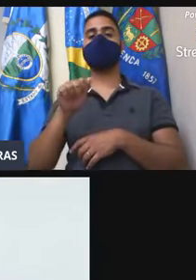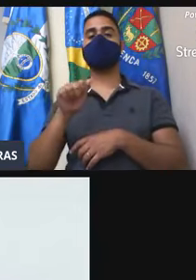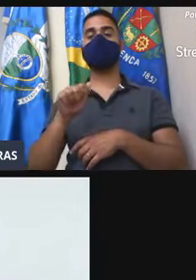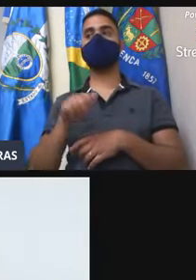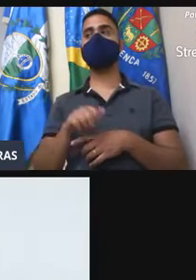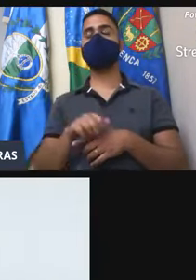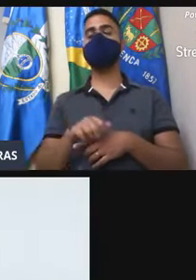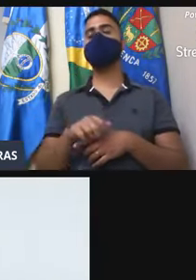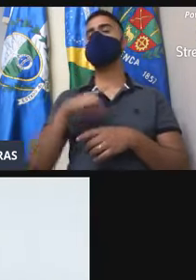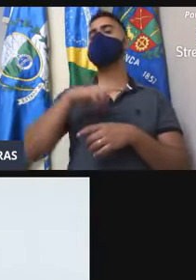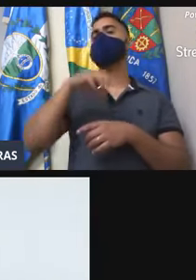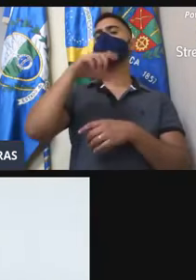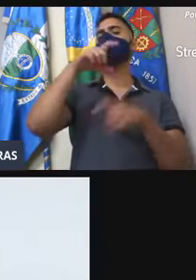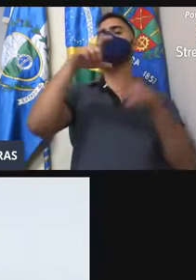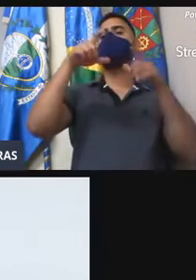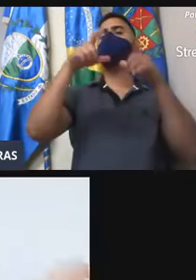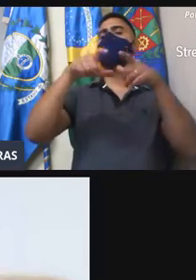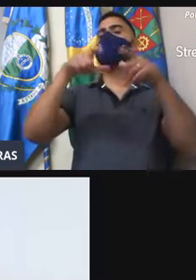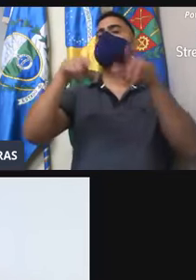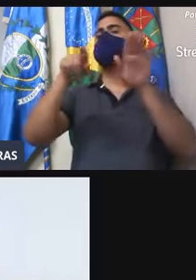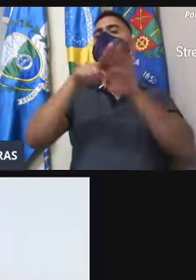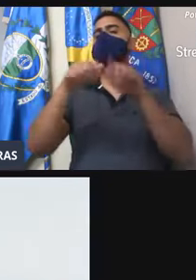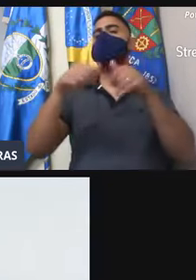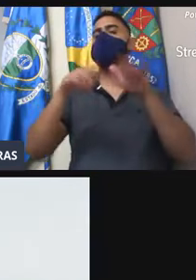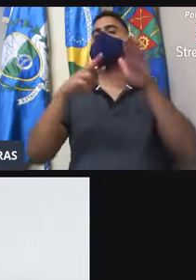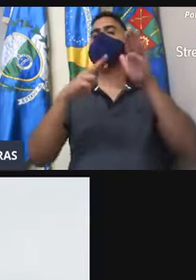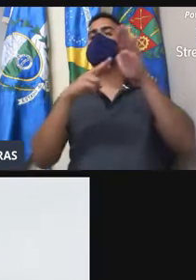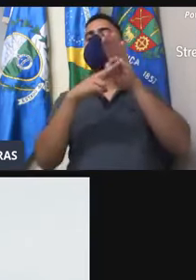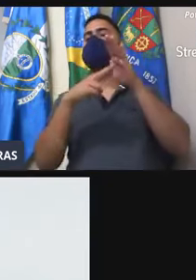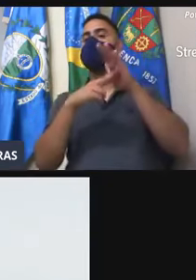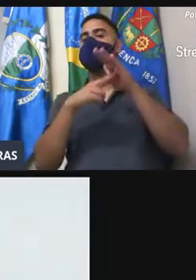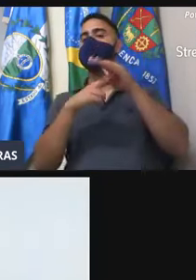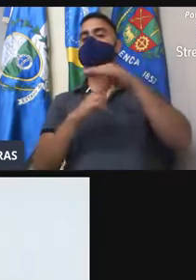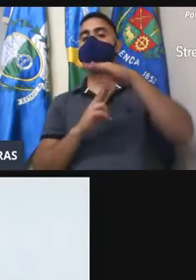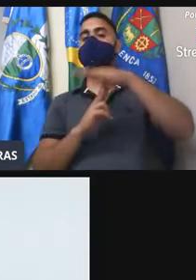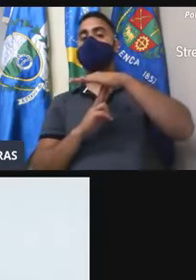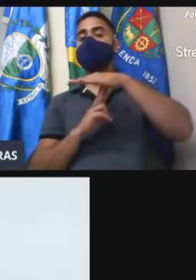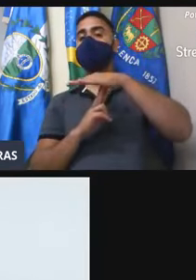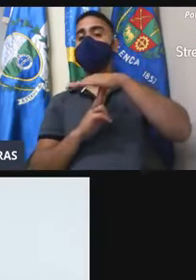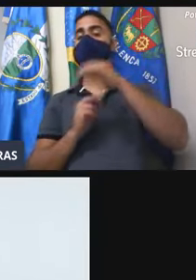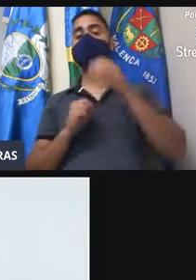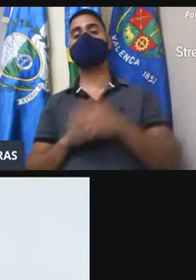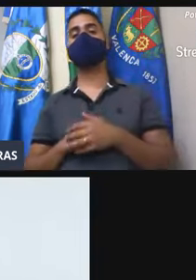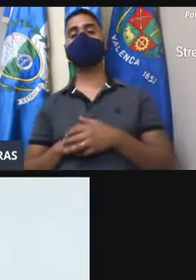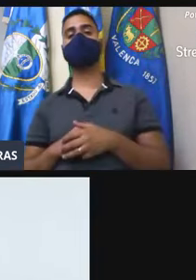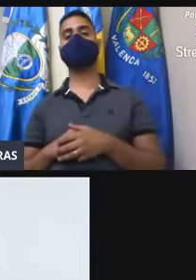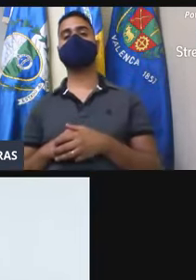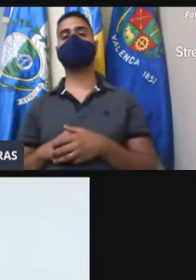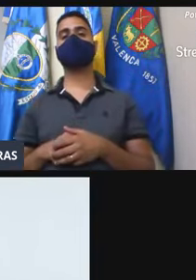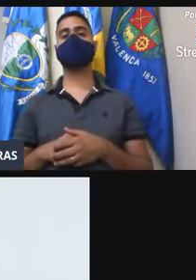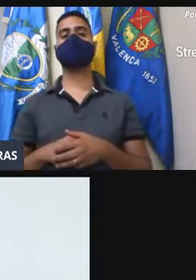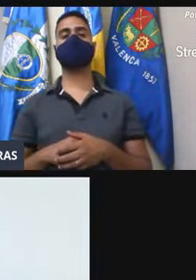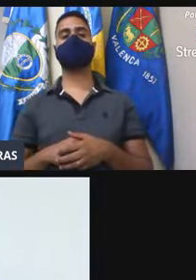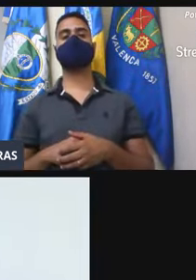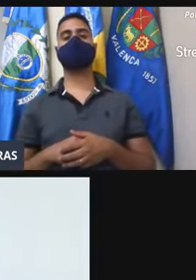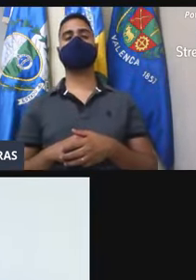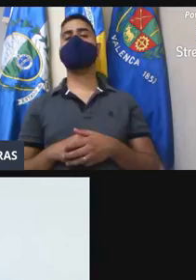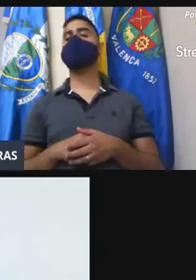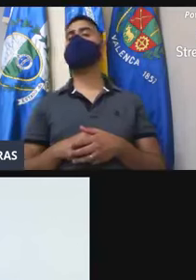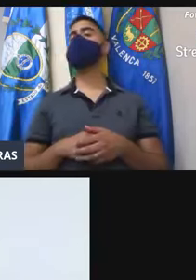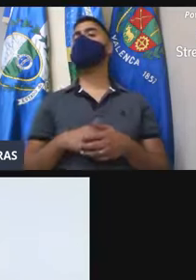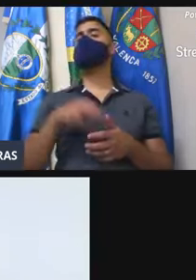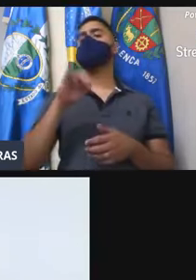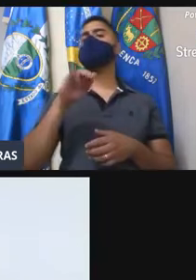uma parcela do espaço, né, da rodoviária. Então, na época, era uma contrapartida do INEA da reforma